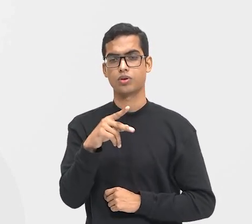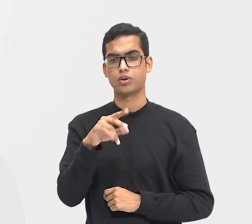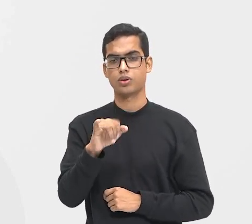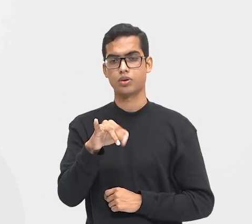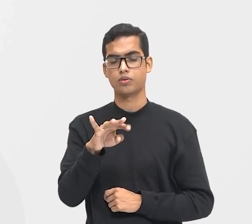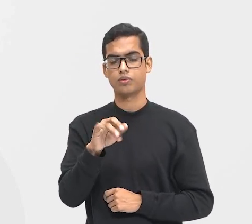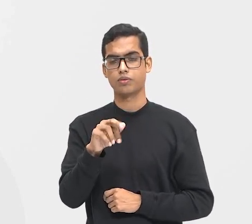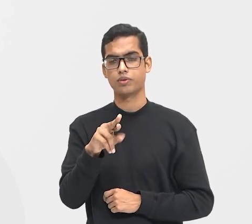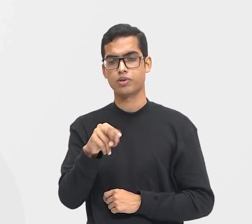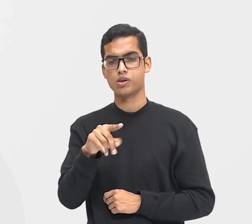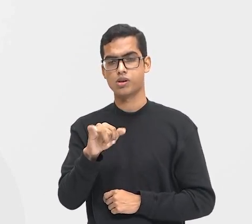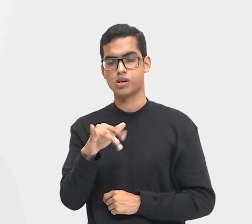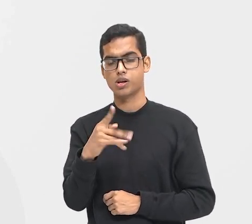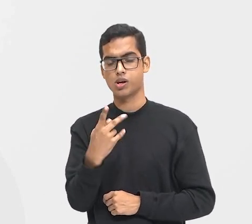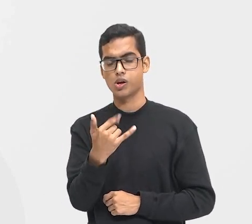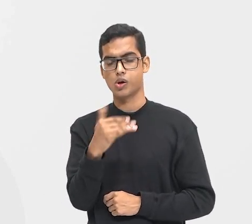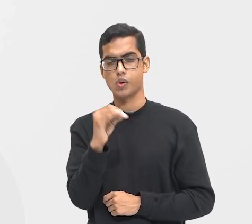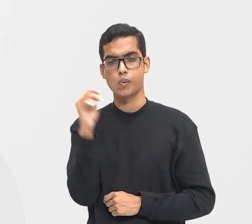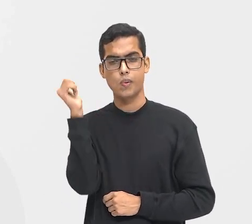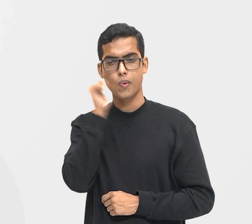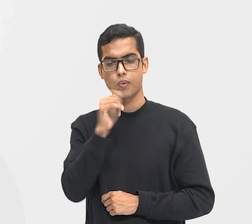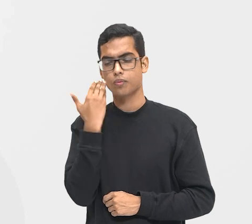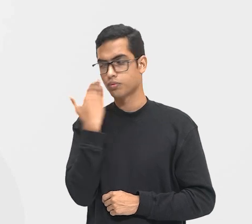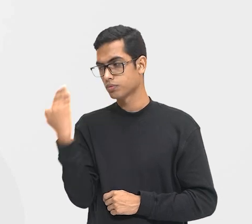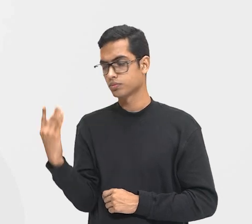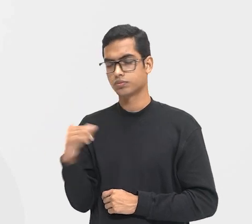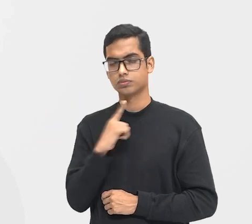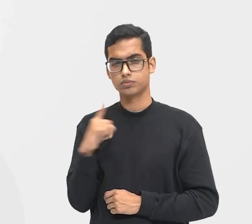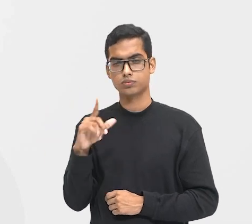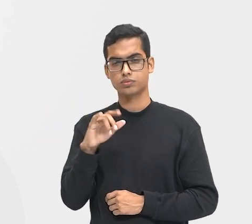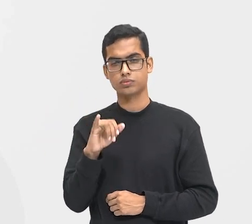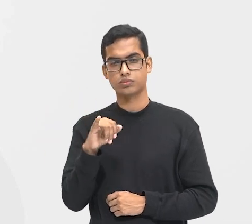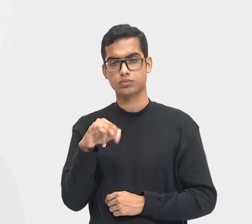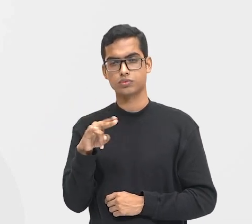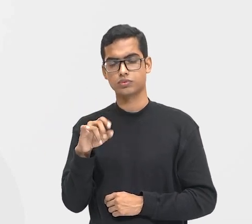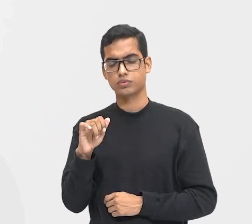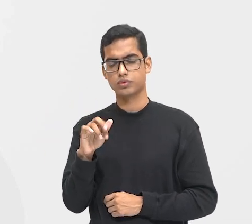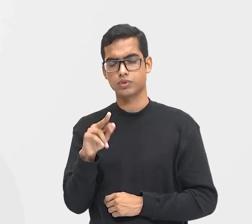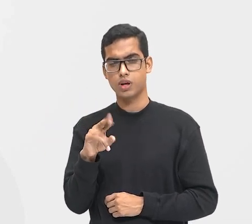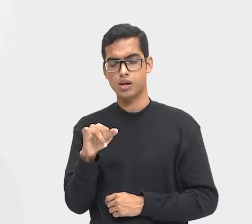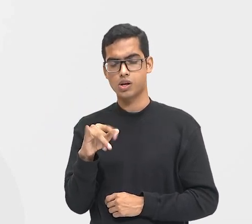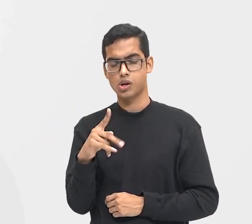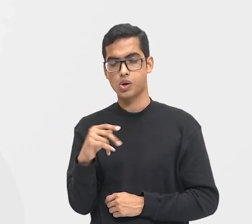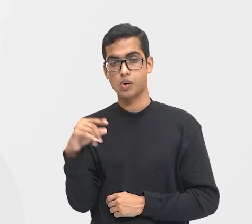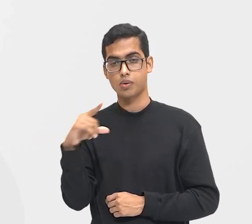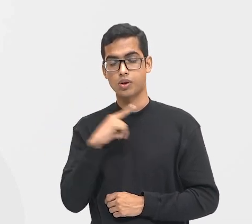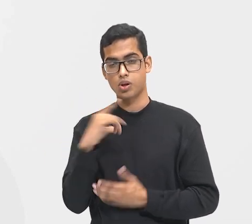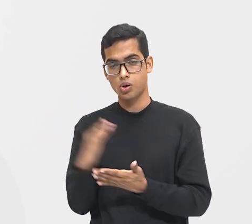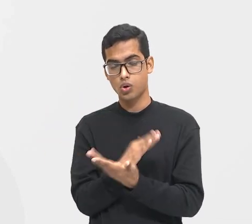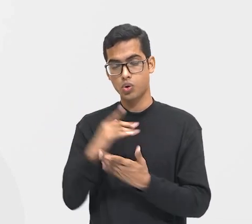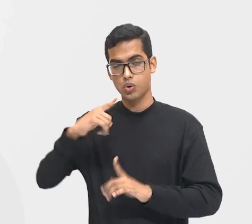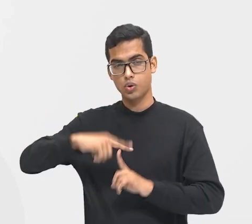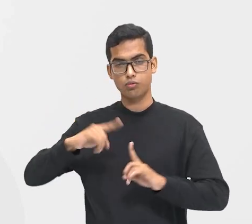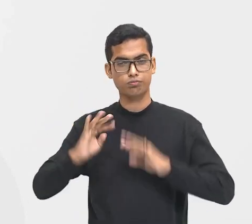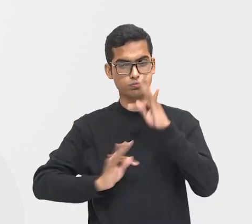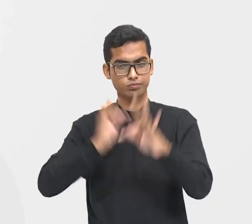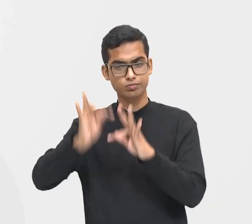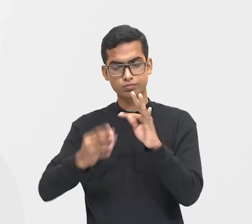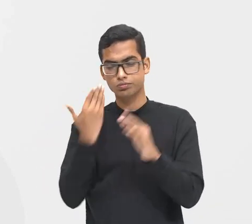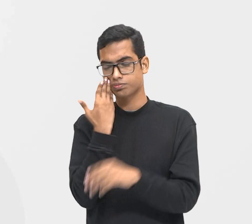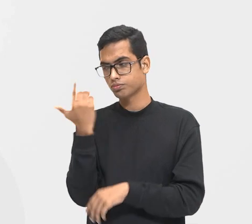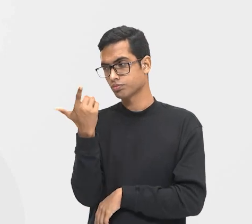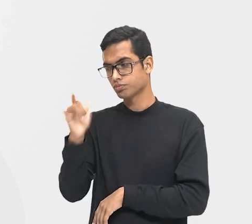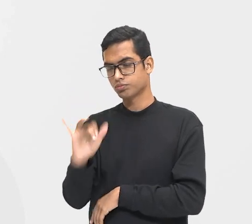aquela moça que está ali numa câmara, né? Recebendo o infravermelho para fazer algum tipo de tratamento. Na outra imagem, na imagem ao